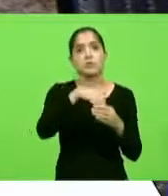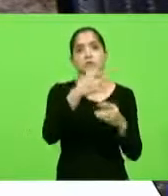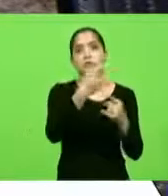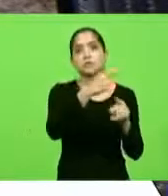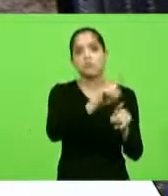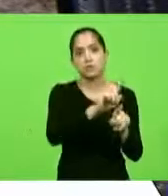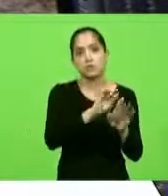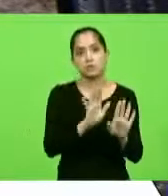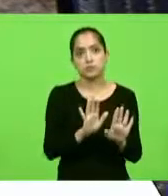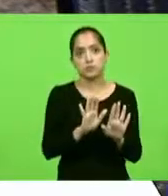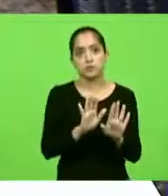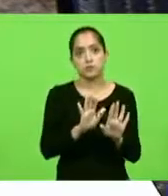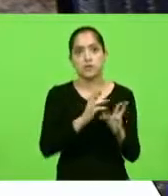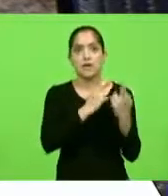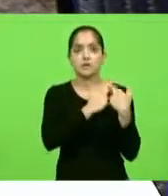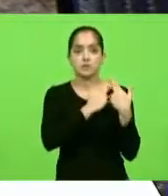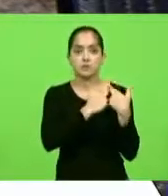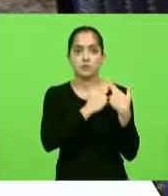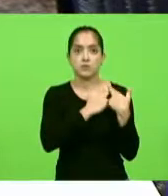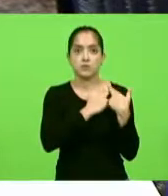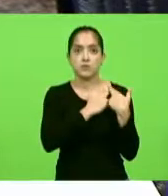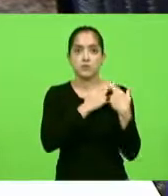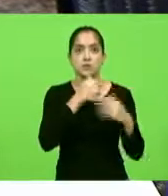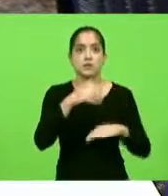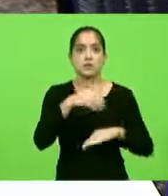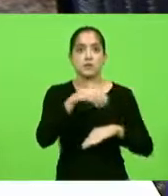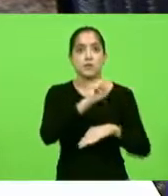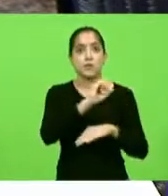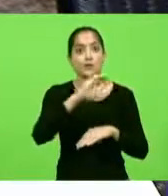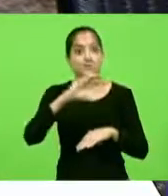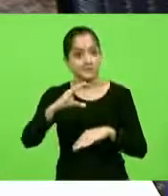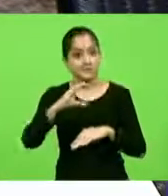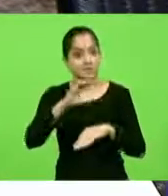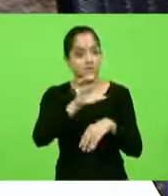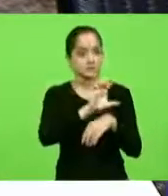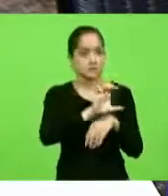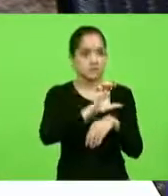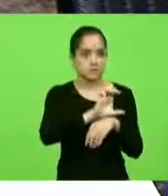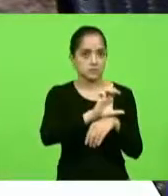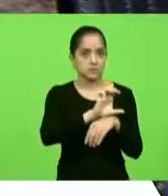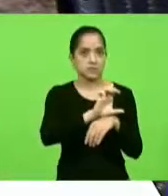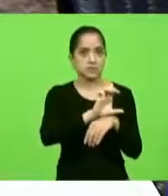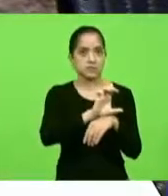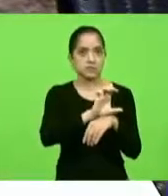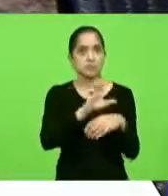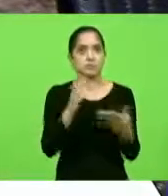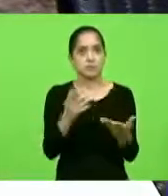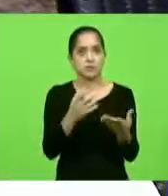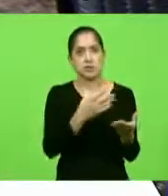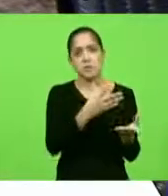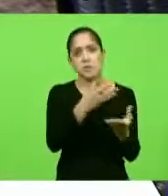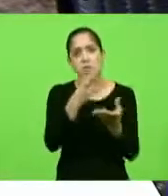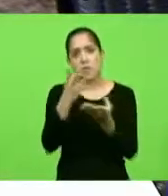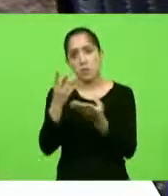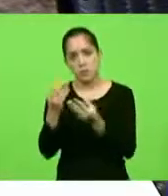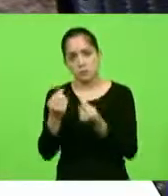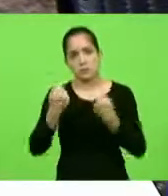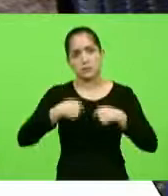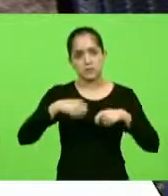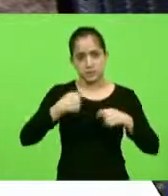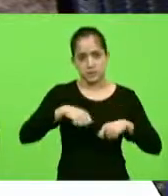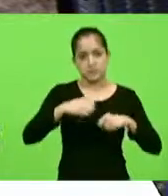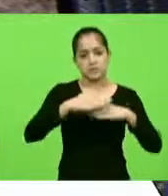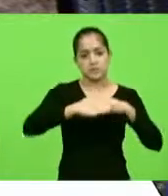a nossa responsabilidade é com SCs, e SCs tem aos montes também para tapar